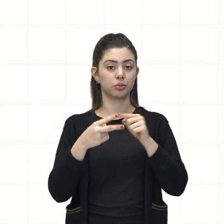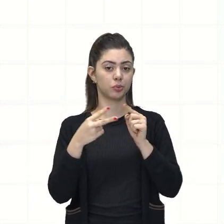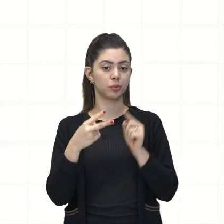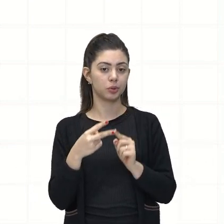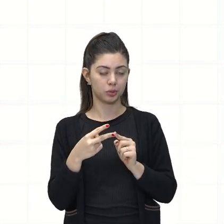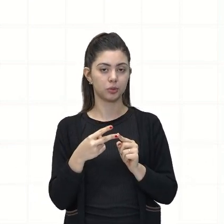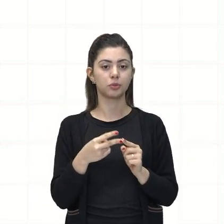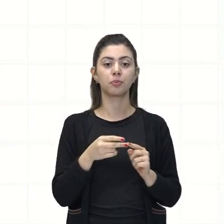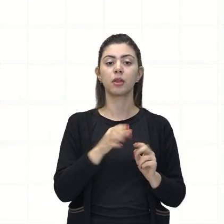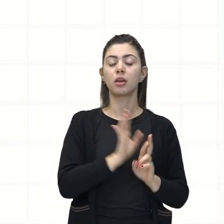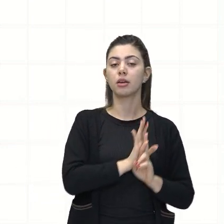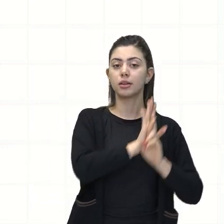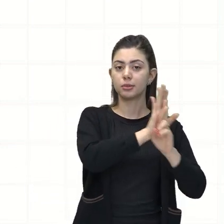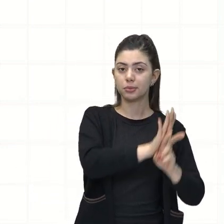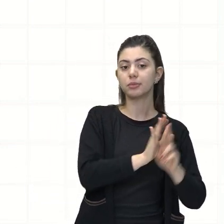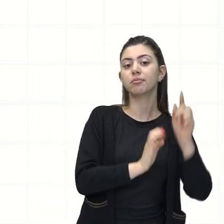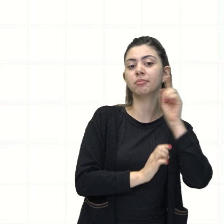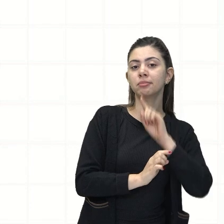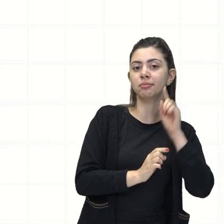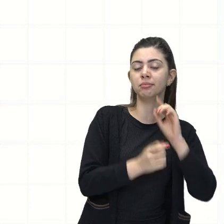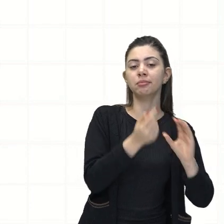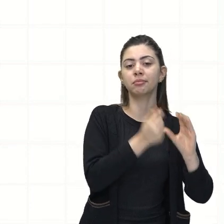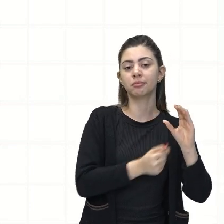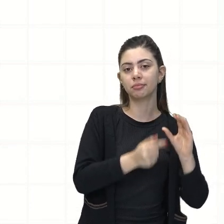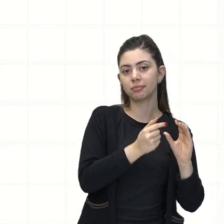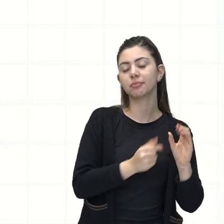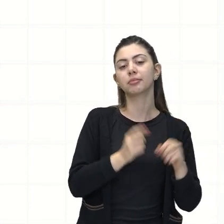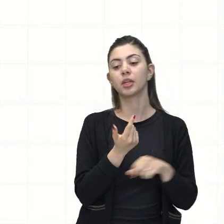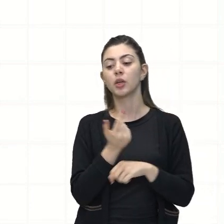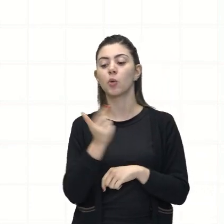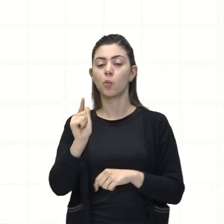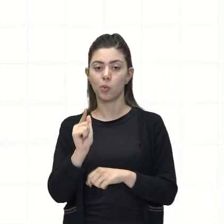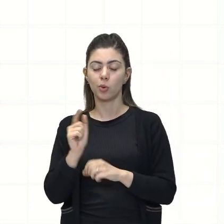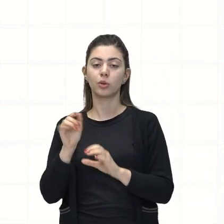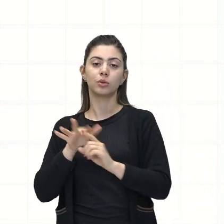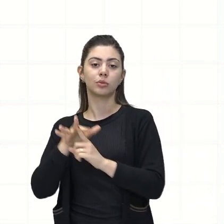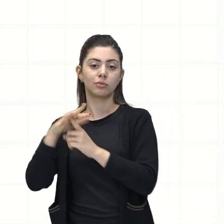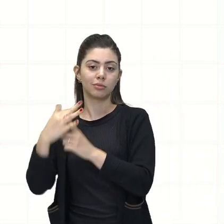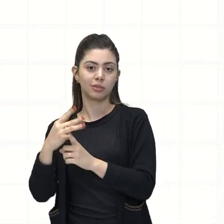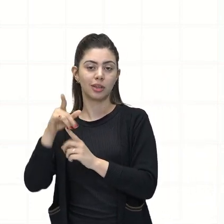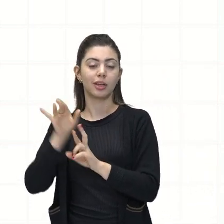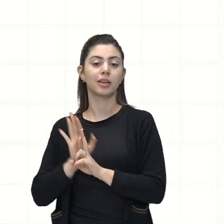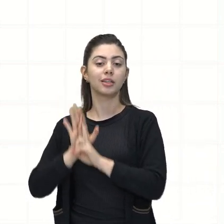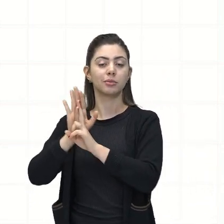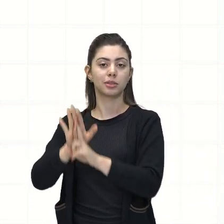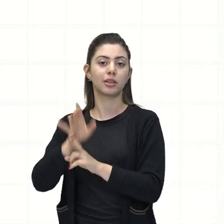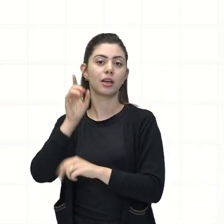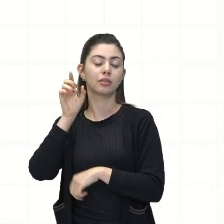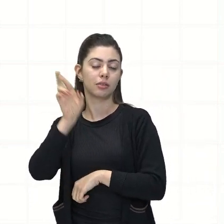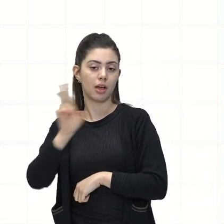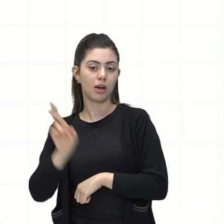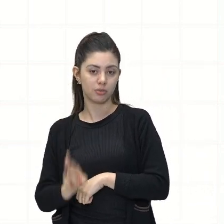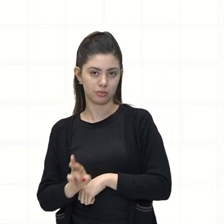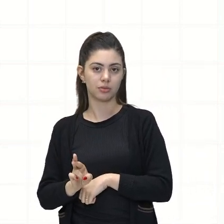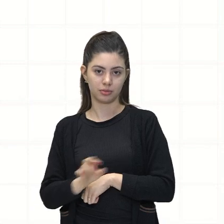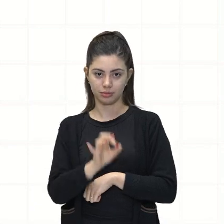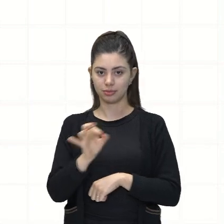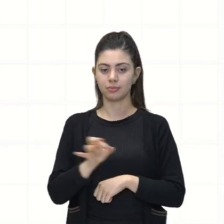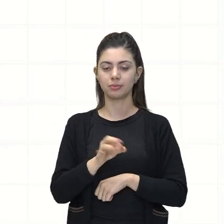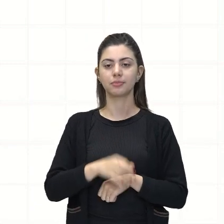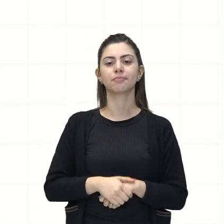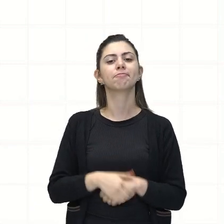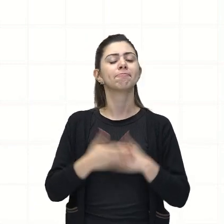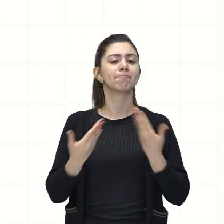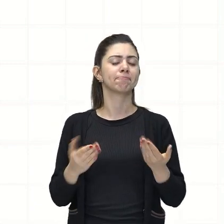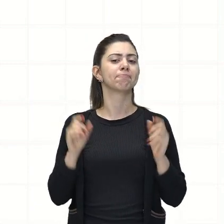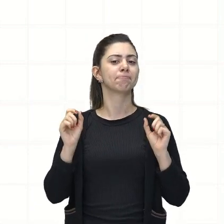liderado pelos Estados Unidos, os capitalistas, e um outro bloco de poder liderados ali pela União Soviética, socialistas, tá bom? Então o que